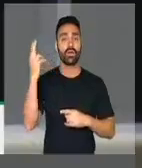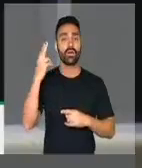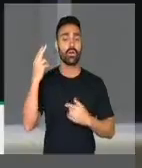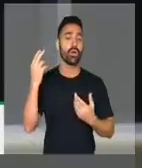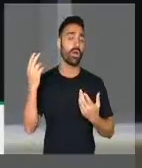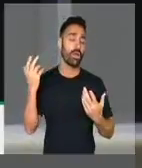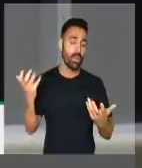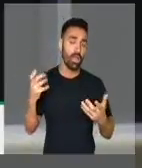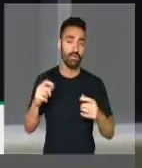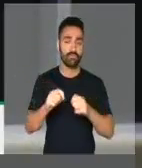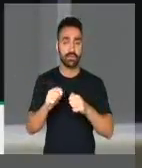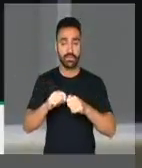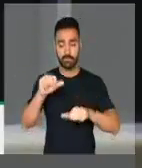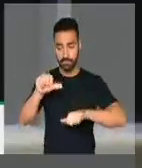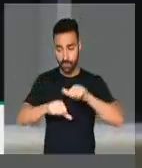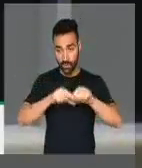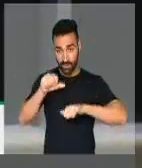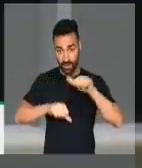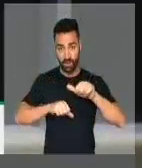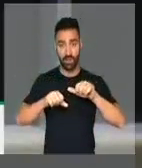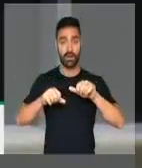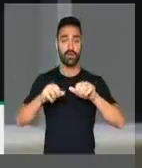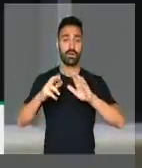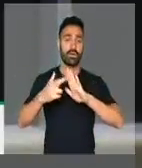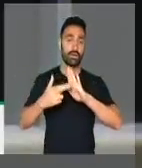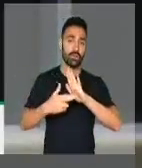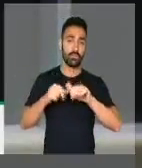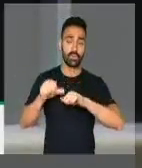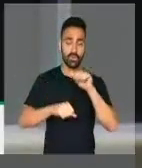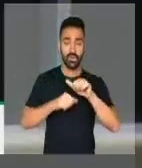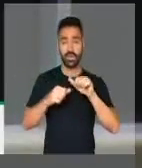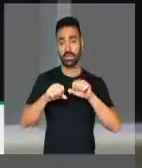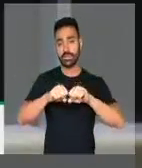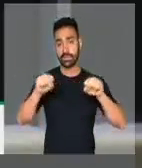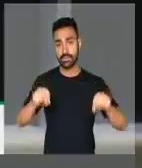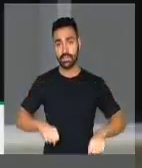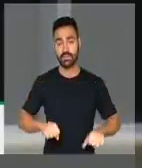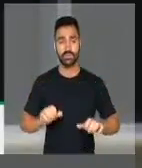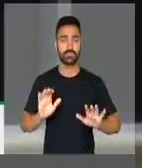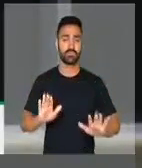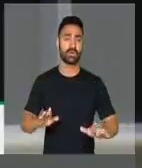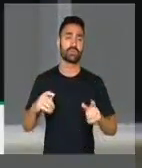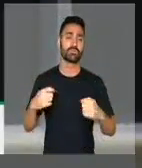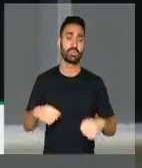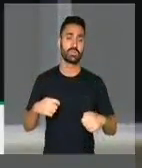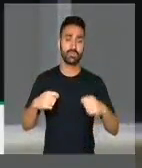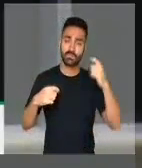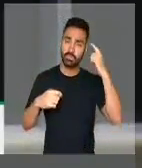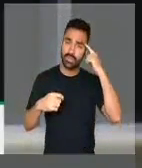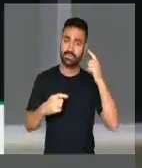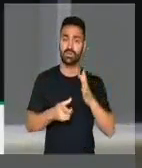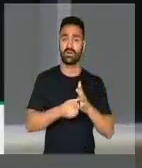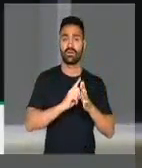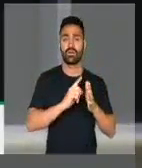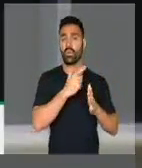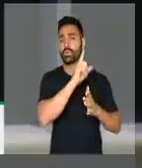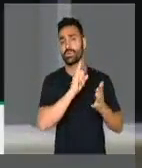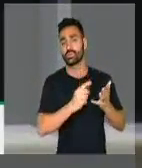desse sistema, teria que importar em várias preliminares, e não só o